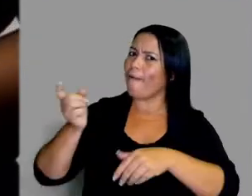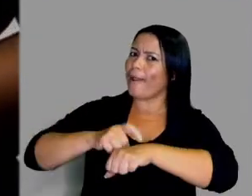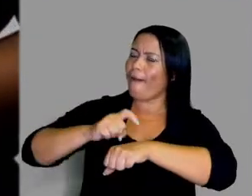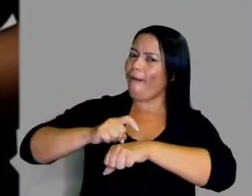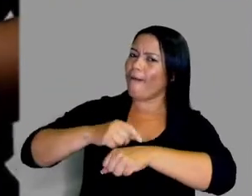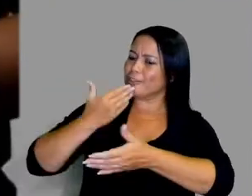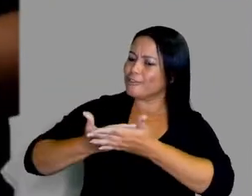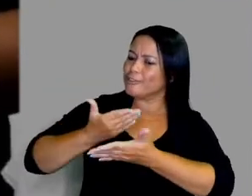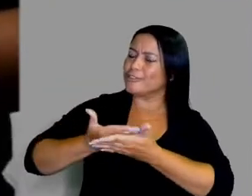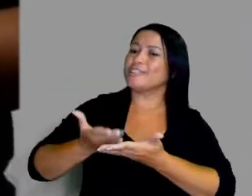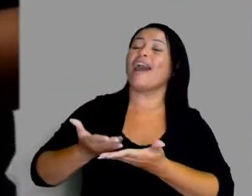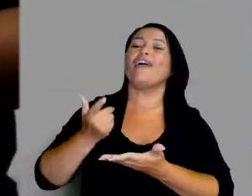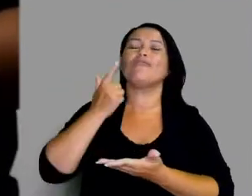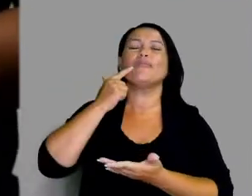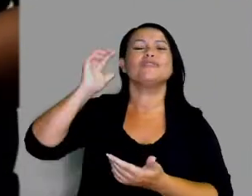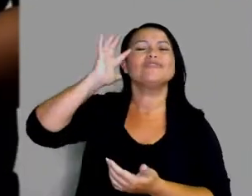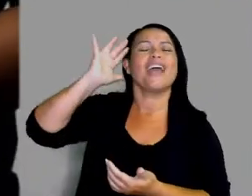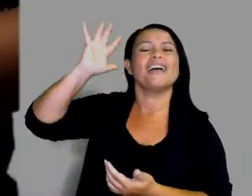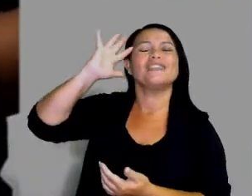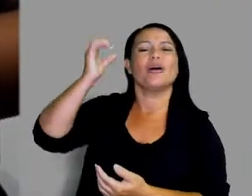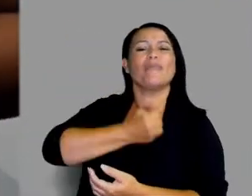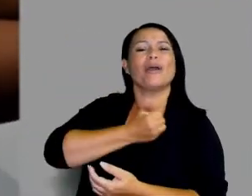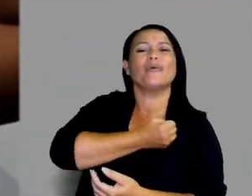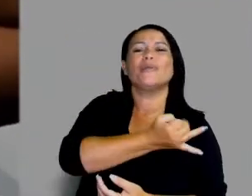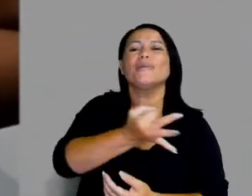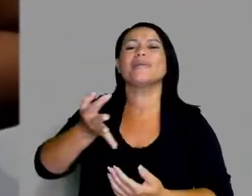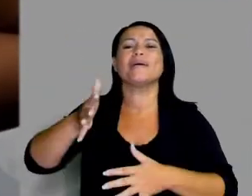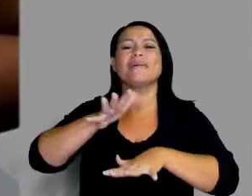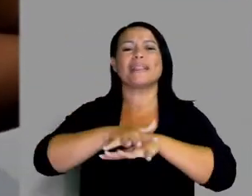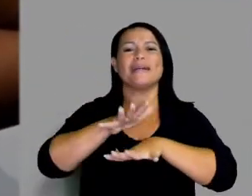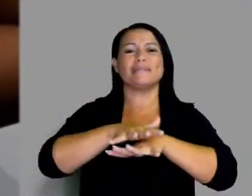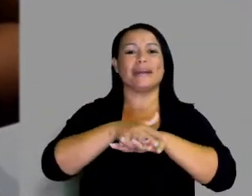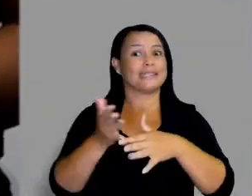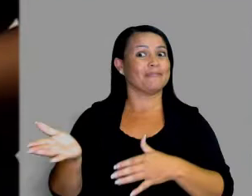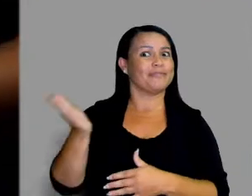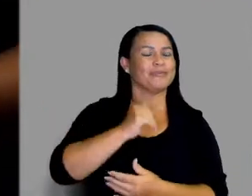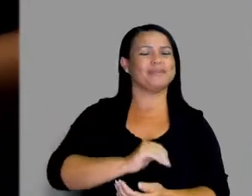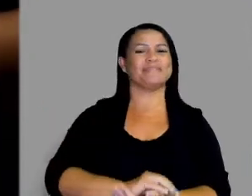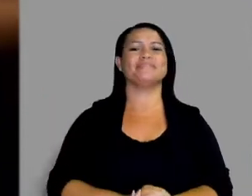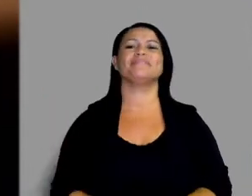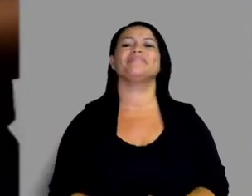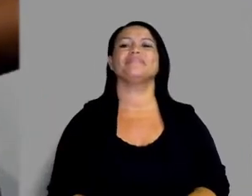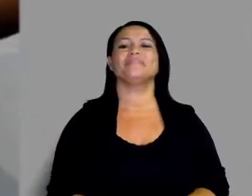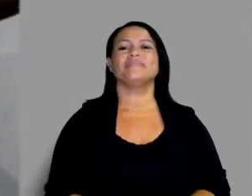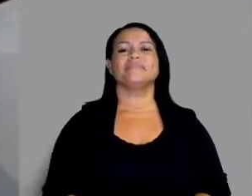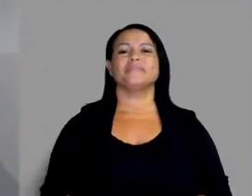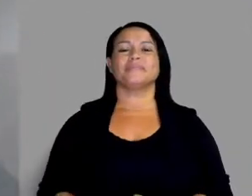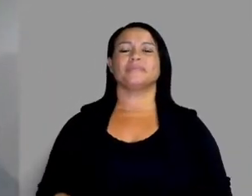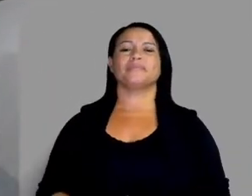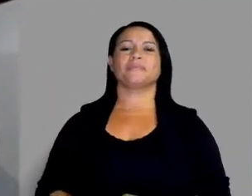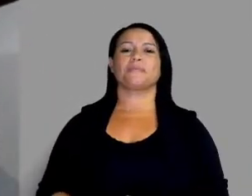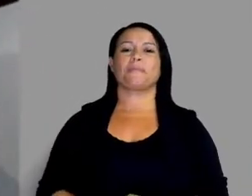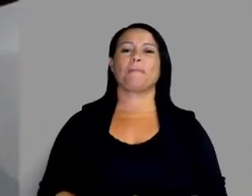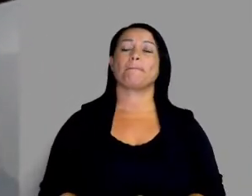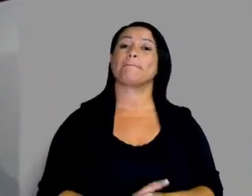estudar. Iremos fazer uma viagem fantástica pelo mundo da matemática. Simbora?